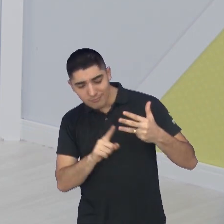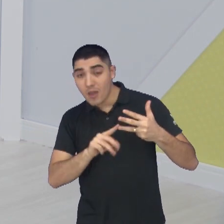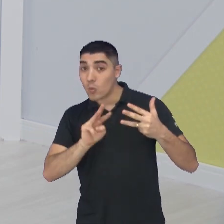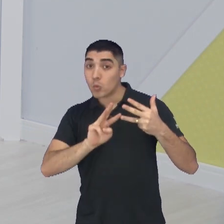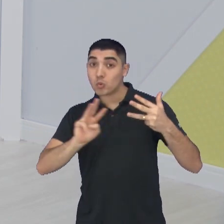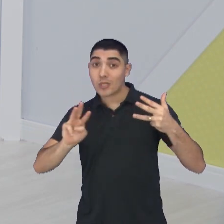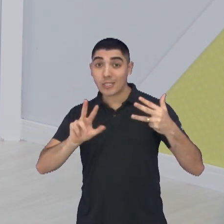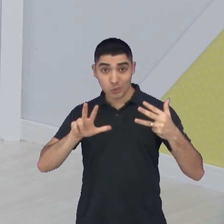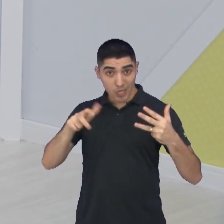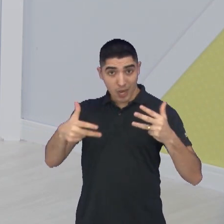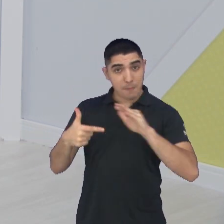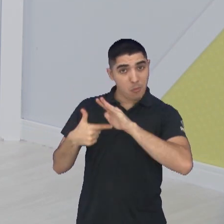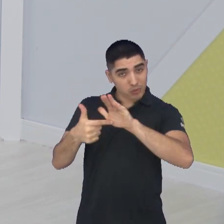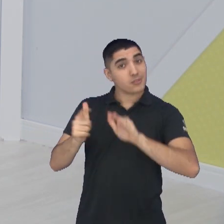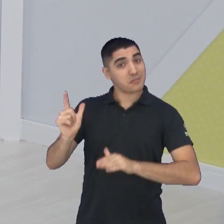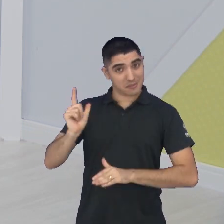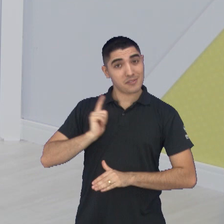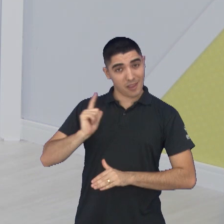em